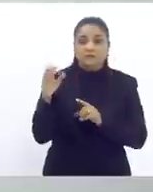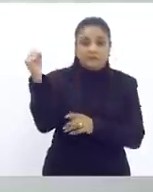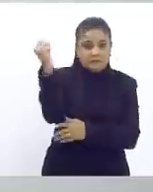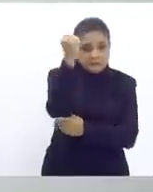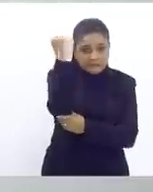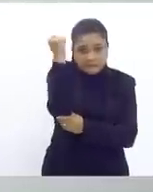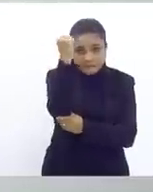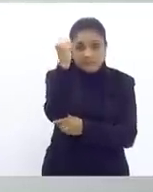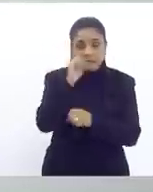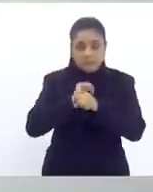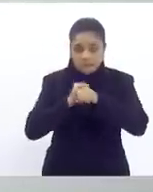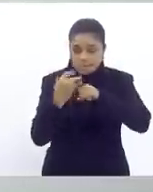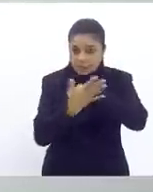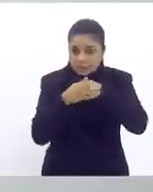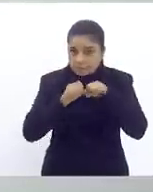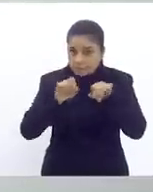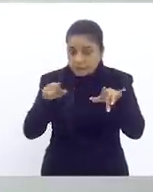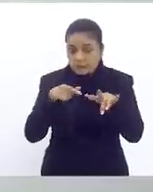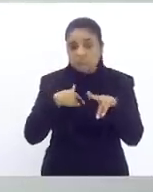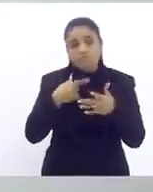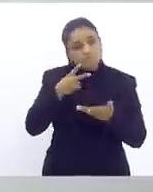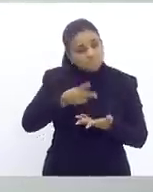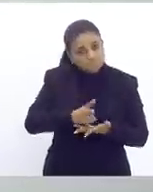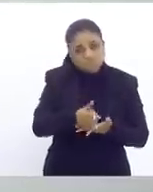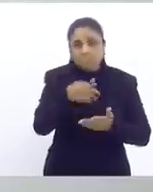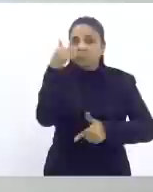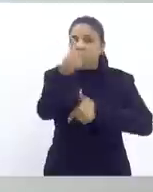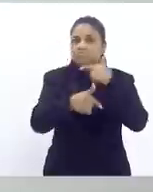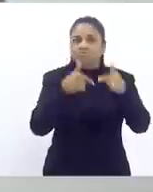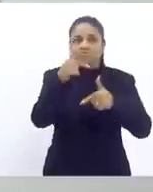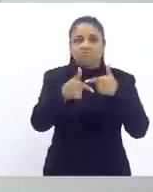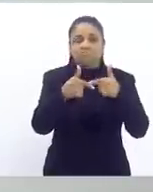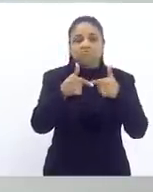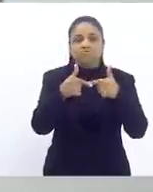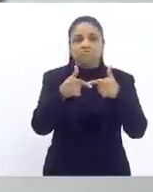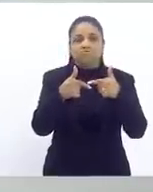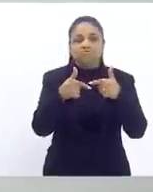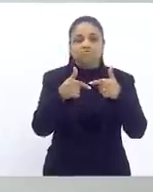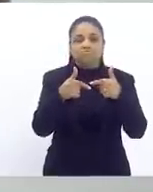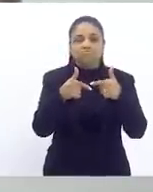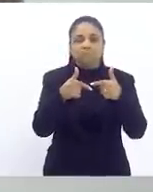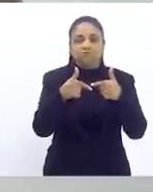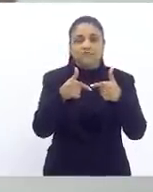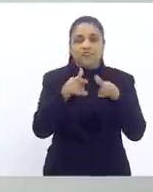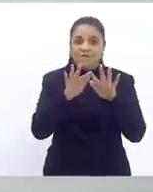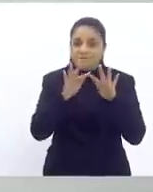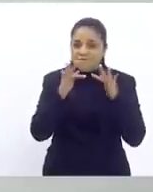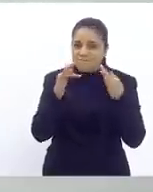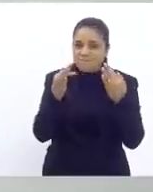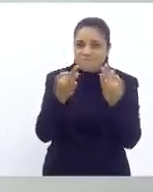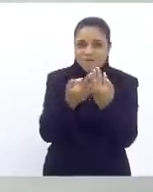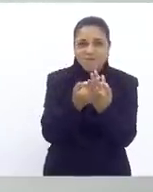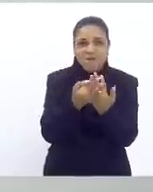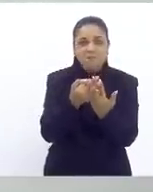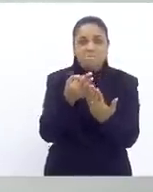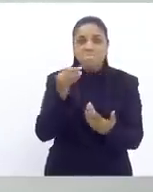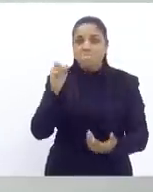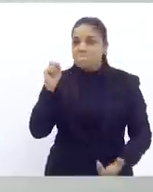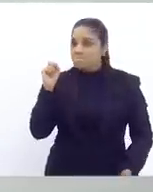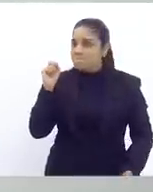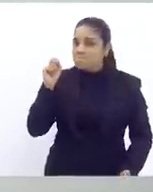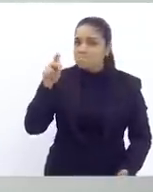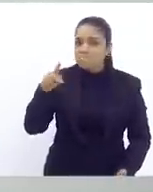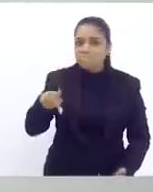cumprindo seu papel receberiam pensão integrar seus familiares receberiam pensão integral em caso de morte